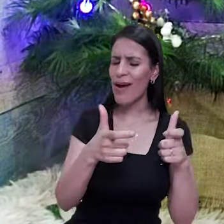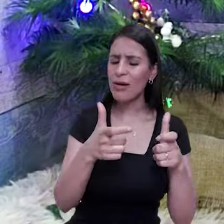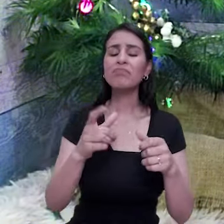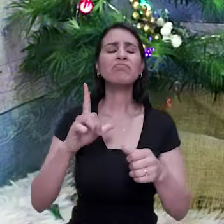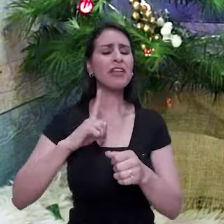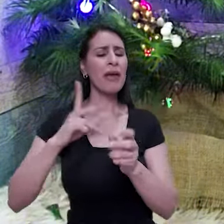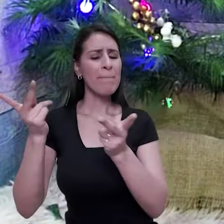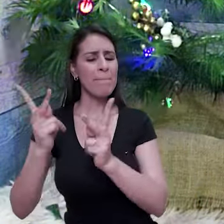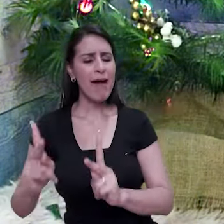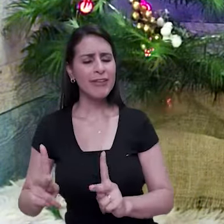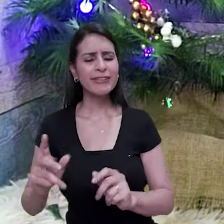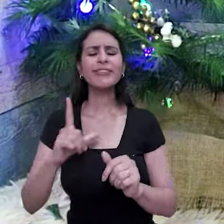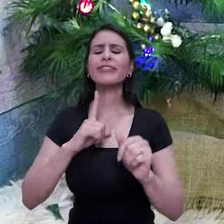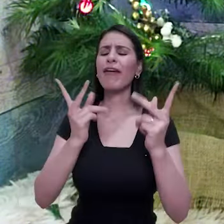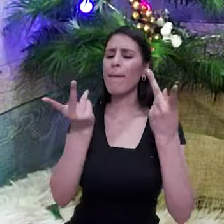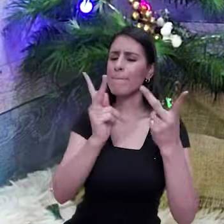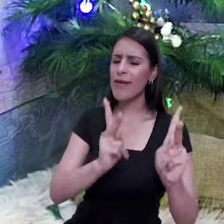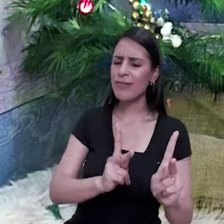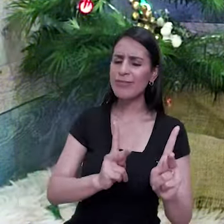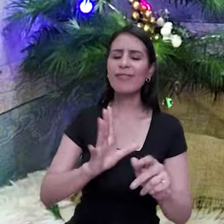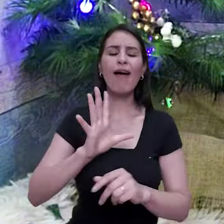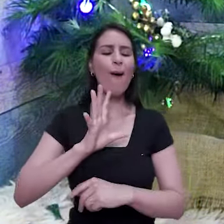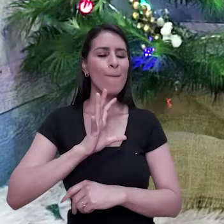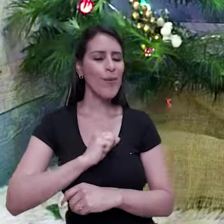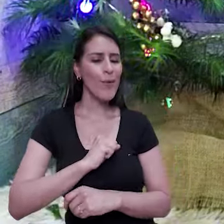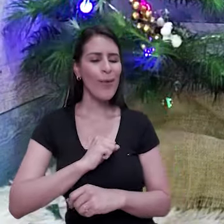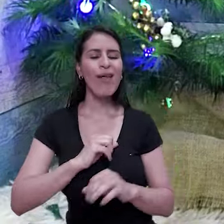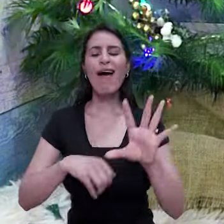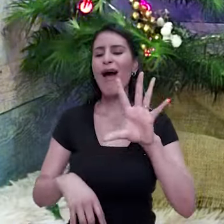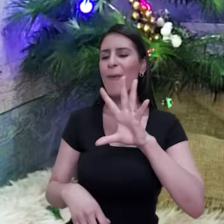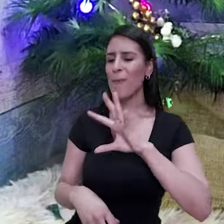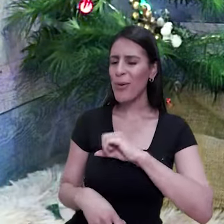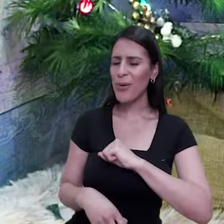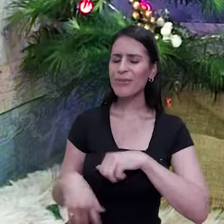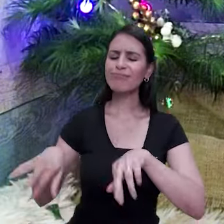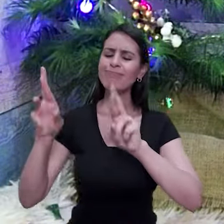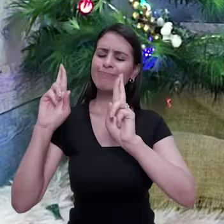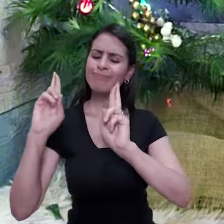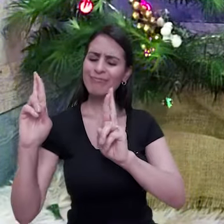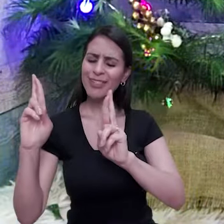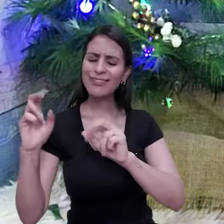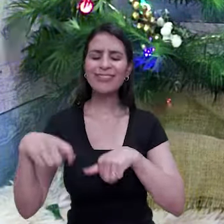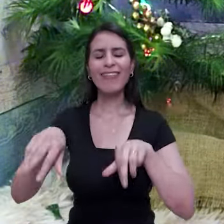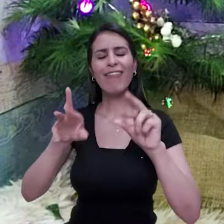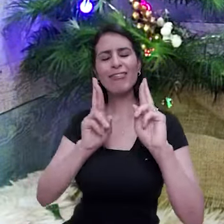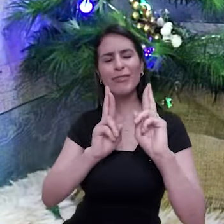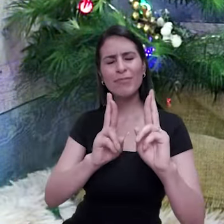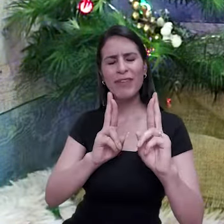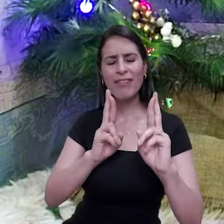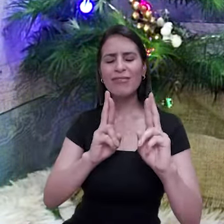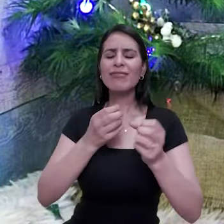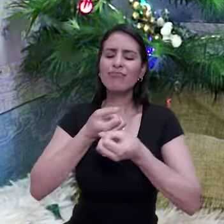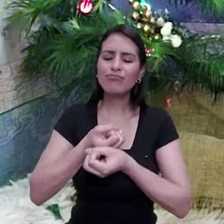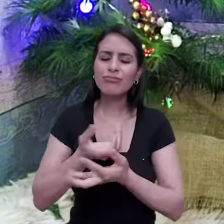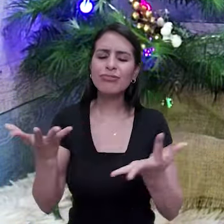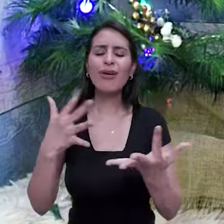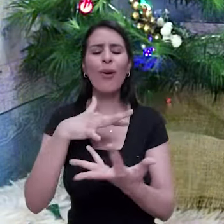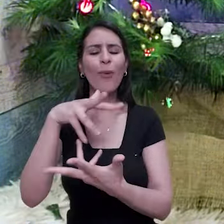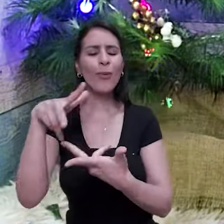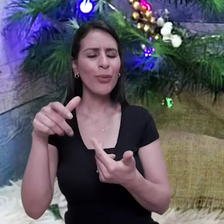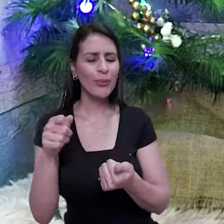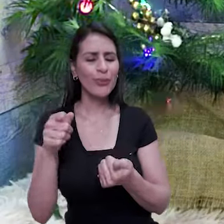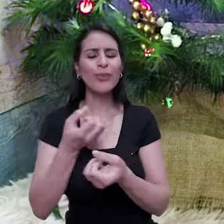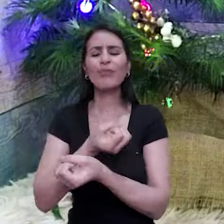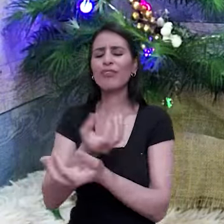traga paz, amor, e esperança, ao mundo, cuide